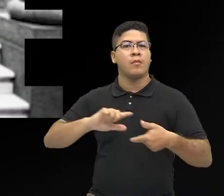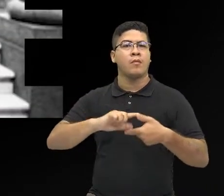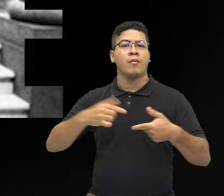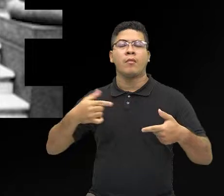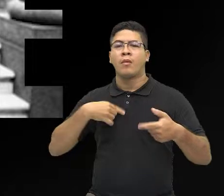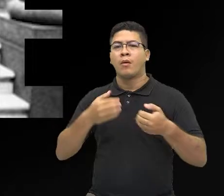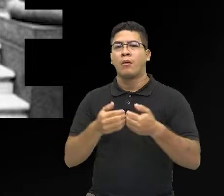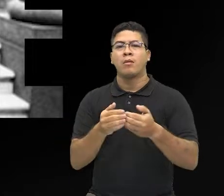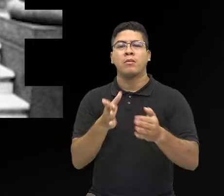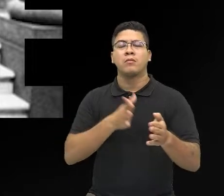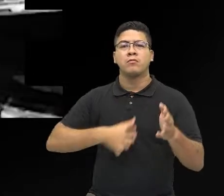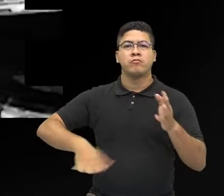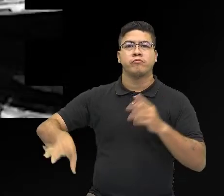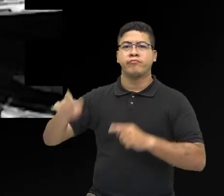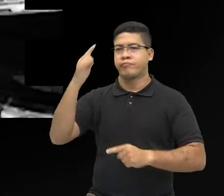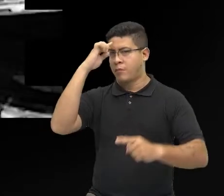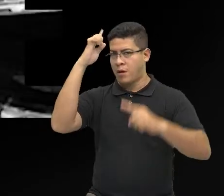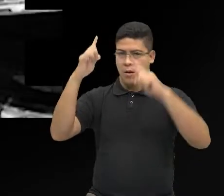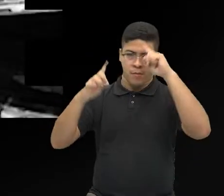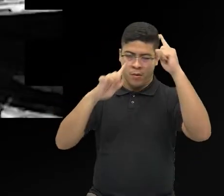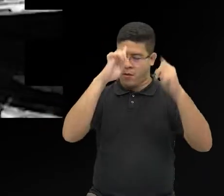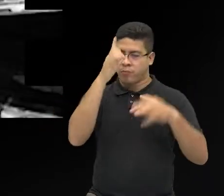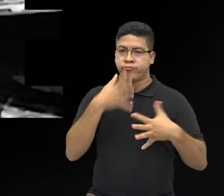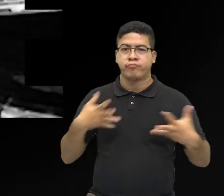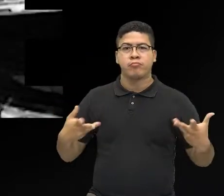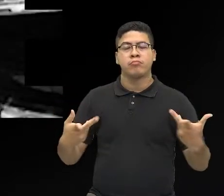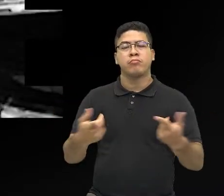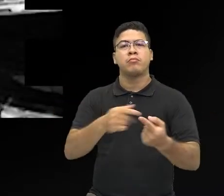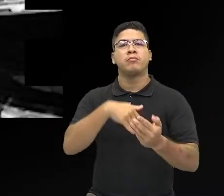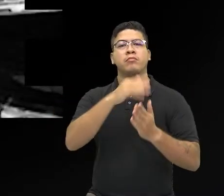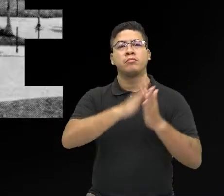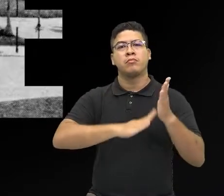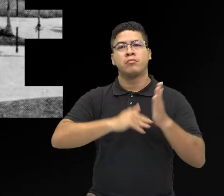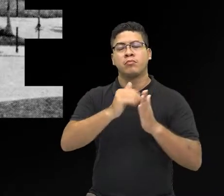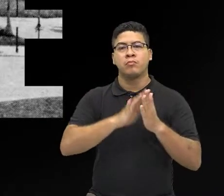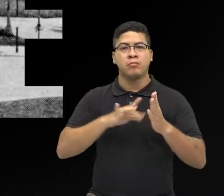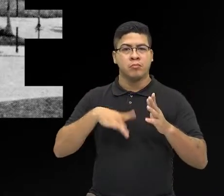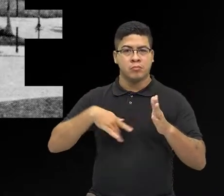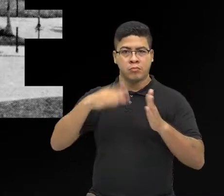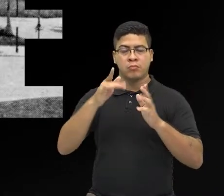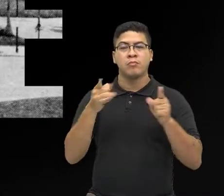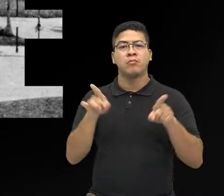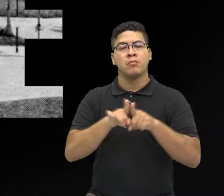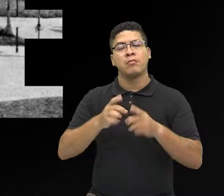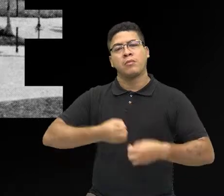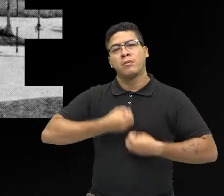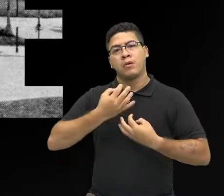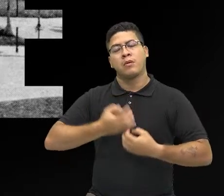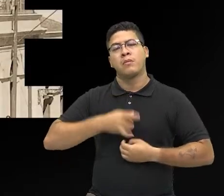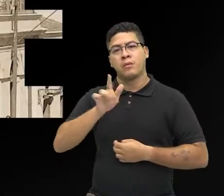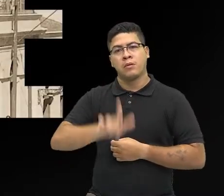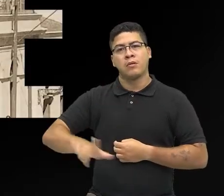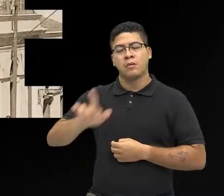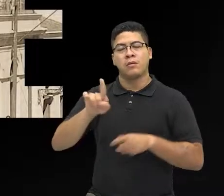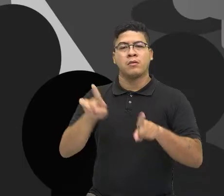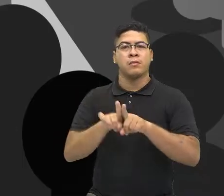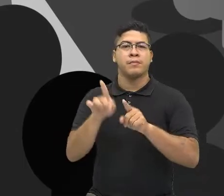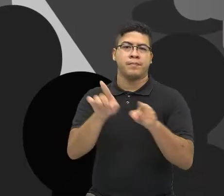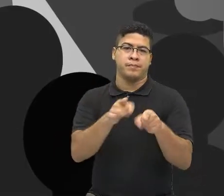para uma explosão de ideias inovadoras, tanto na pintura, na escultura, como na poesia, literatura e na